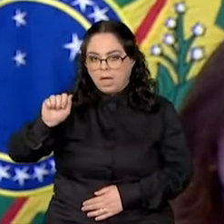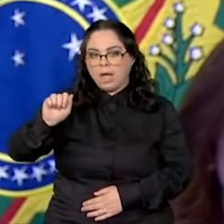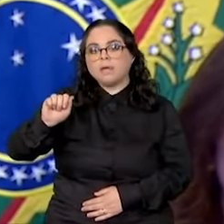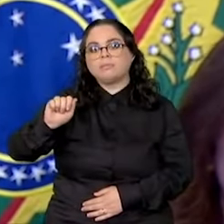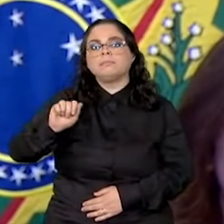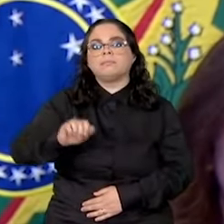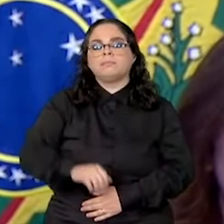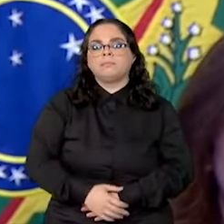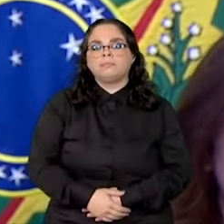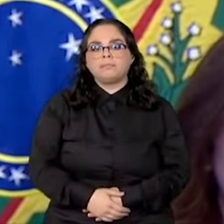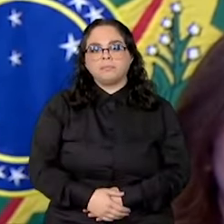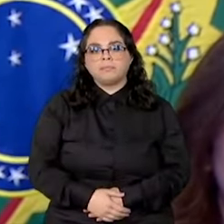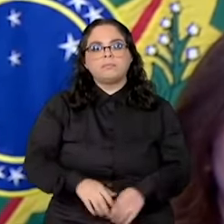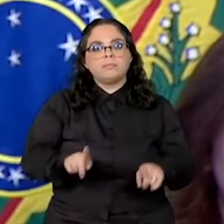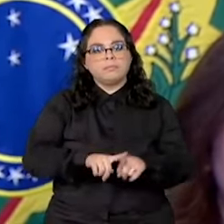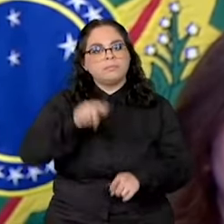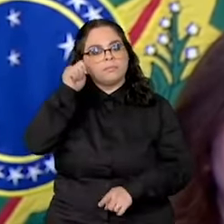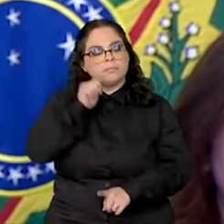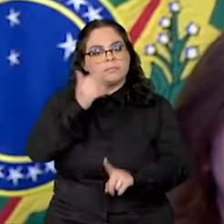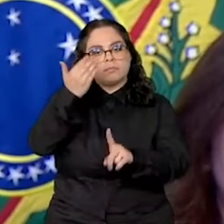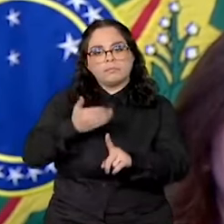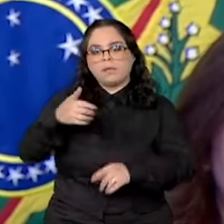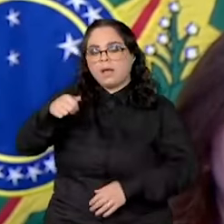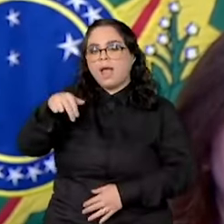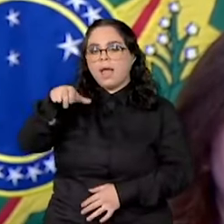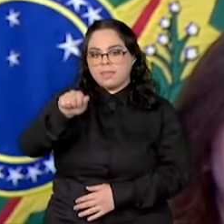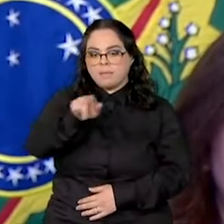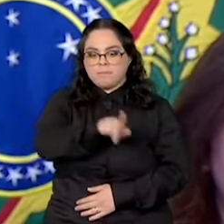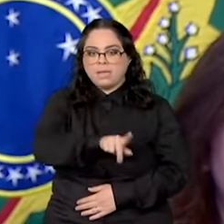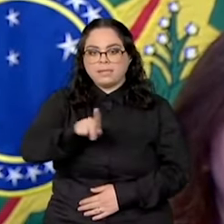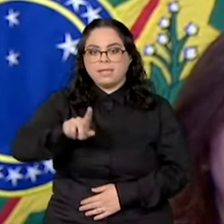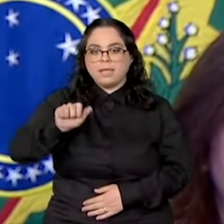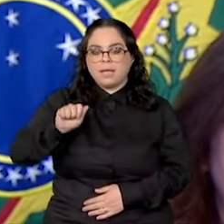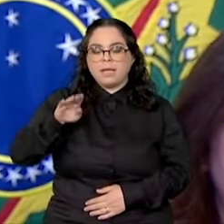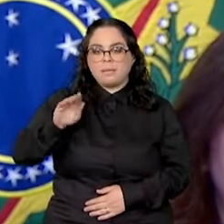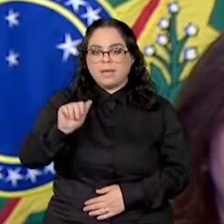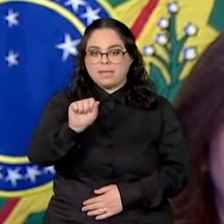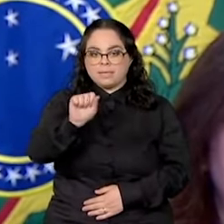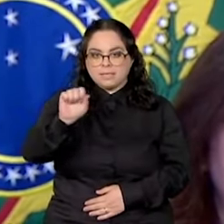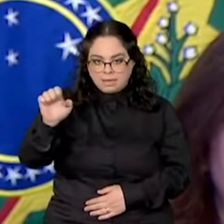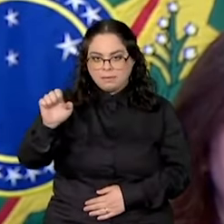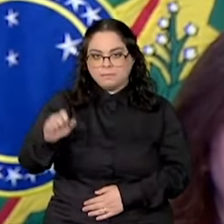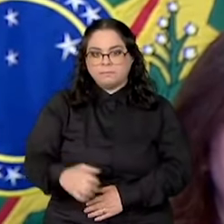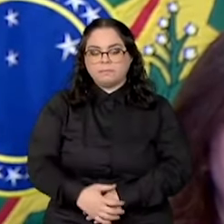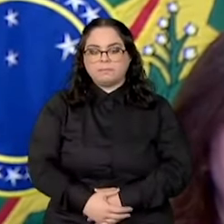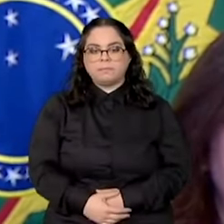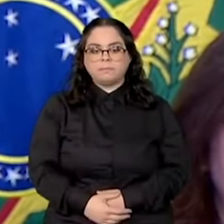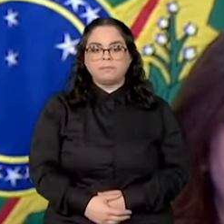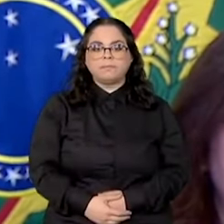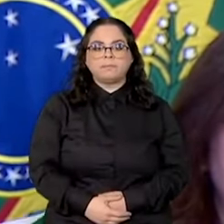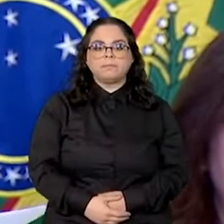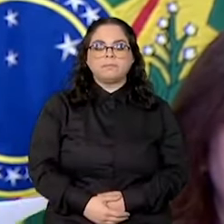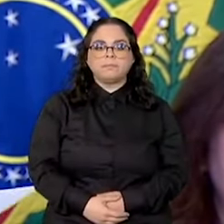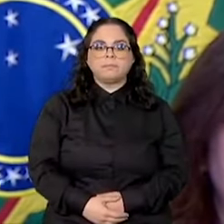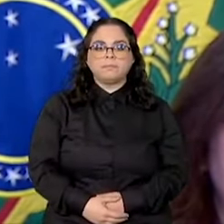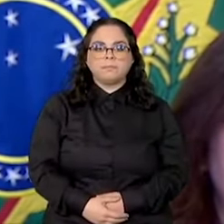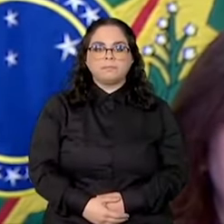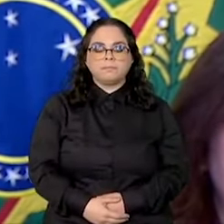Aéreas, Ana Carolina Dias Medeiros de Souza, presidenta da BAVE, Associação Brasileira das Agências de